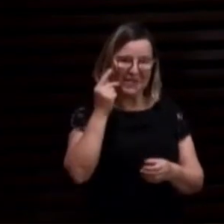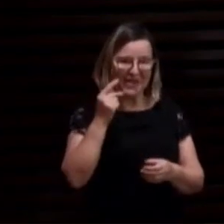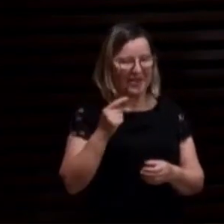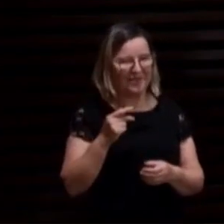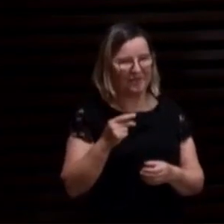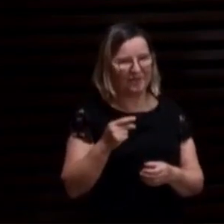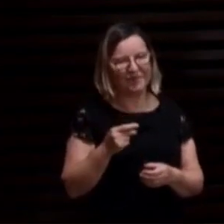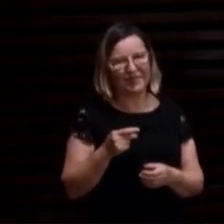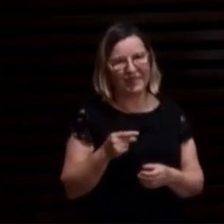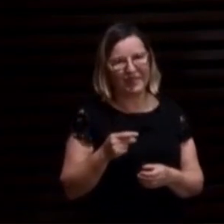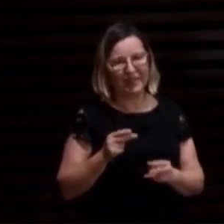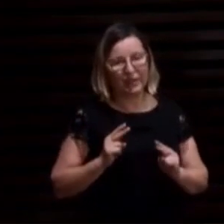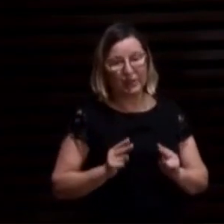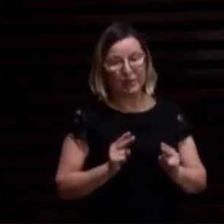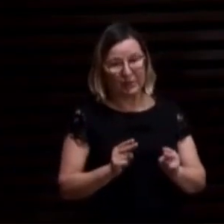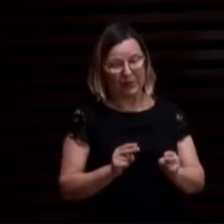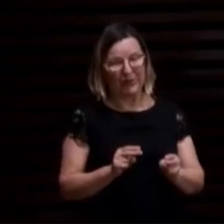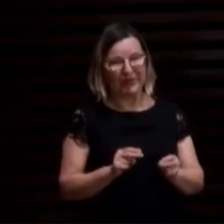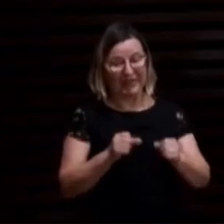o que saca a espada,